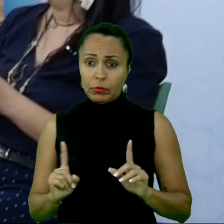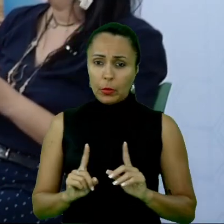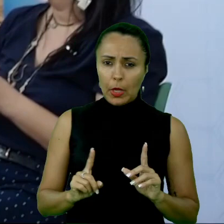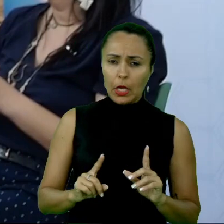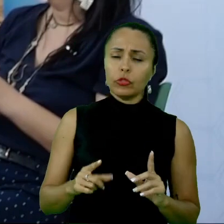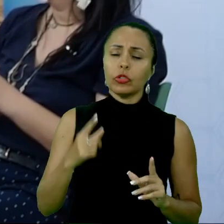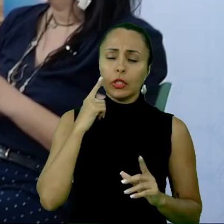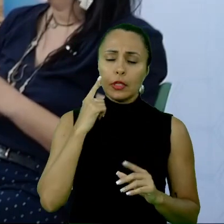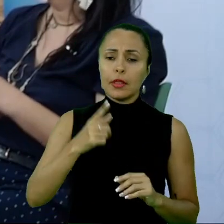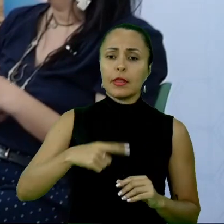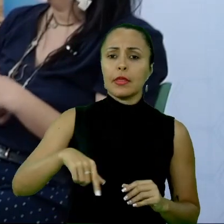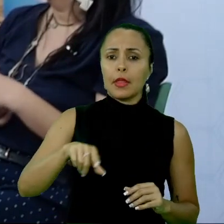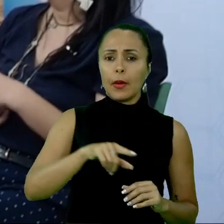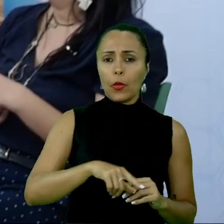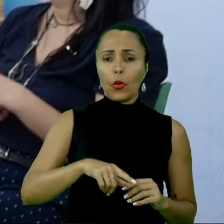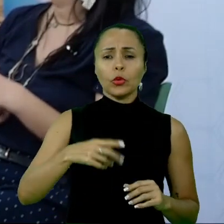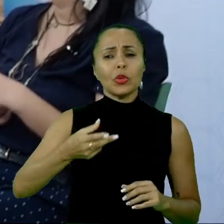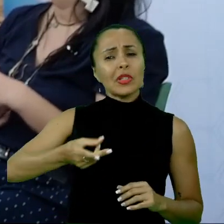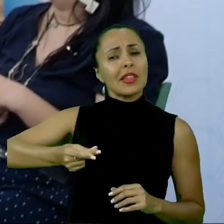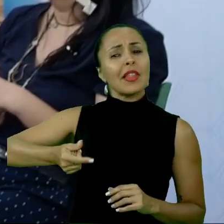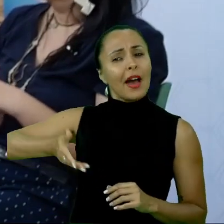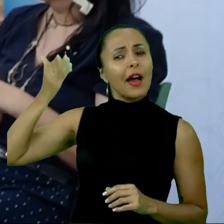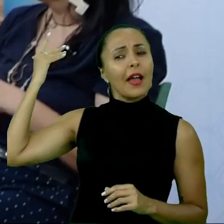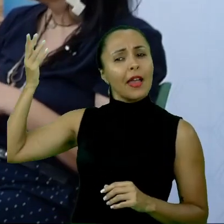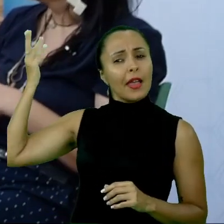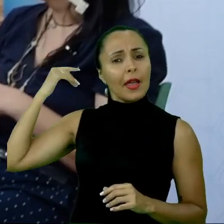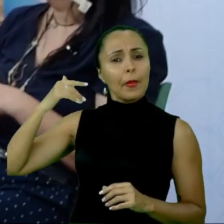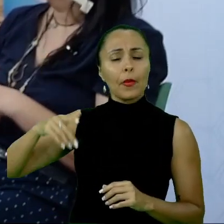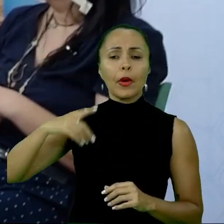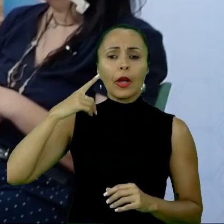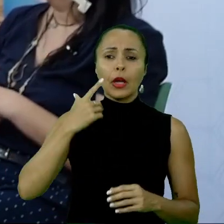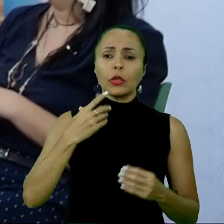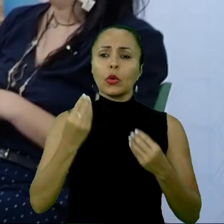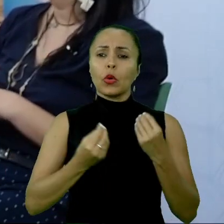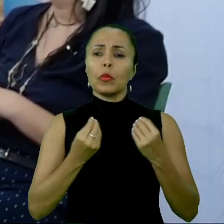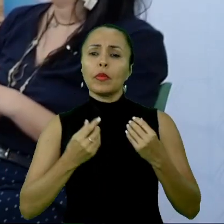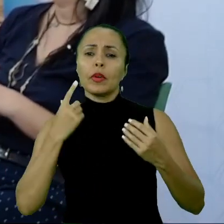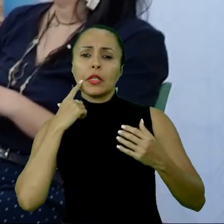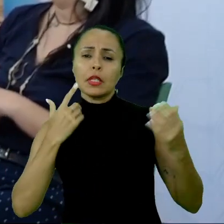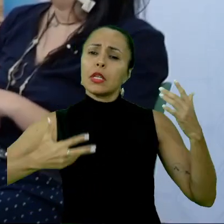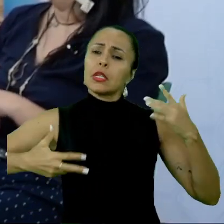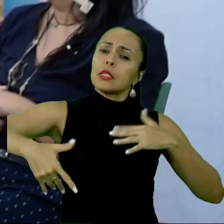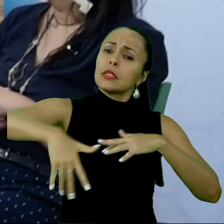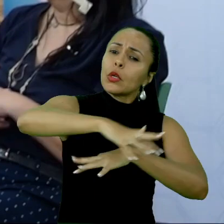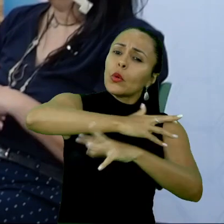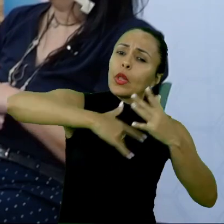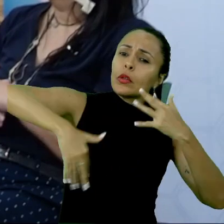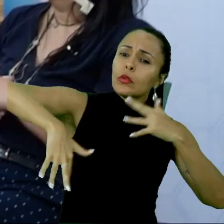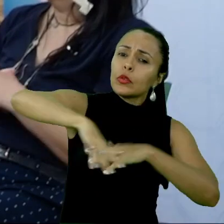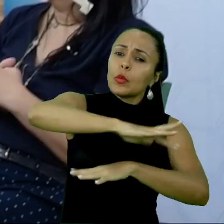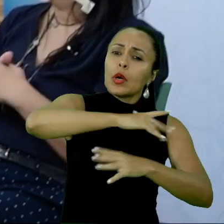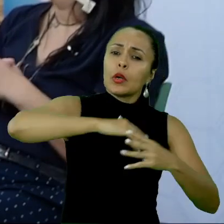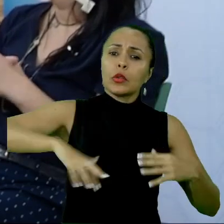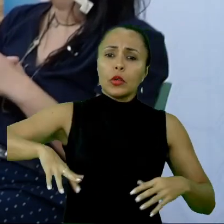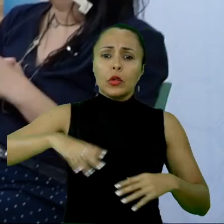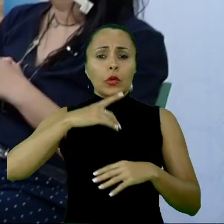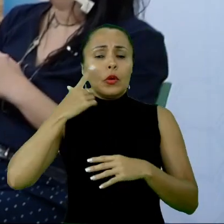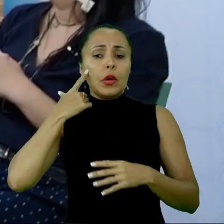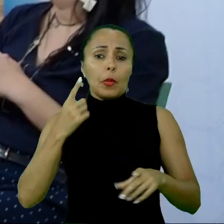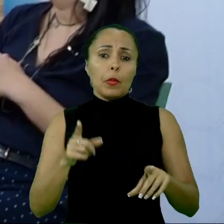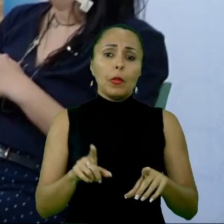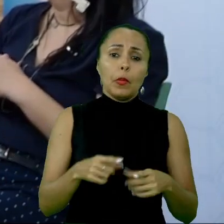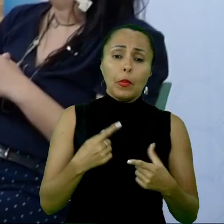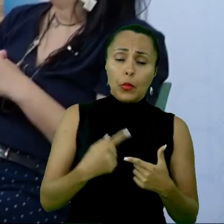assim da ética, de como você deseja circular pelos espaços. Porque eu acho que tem uma